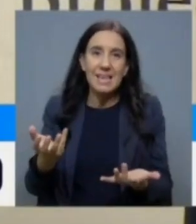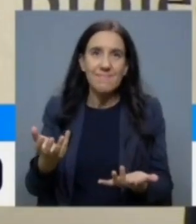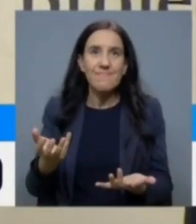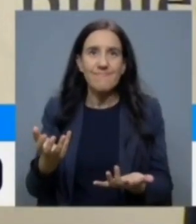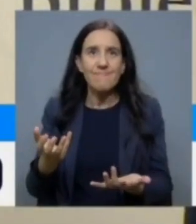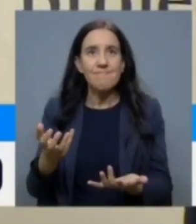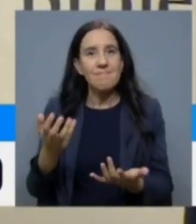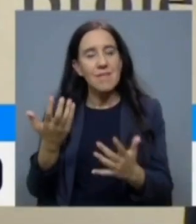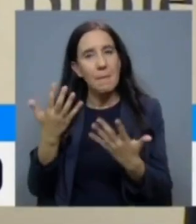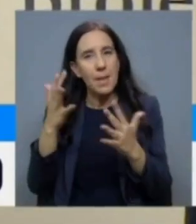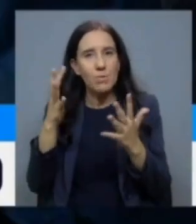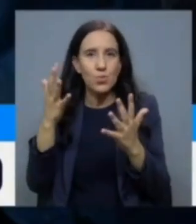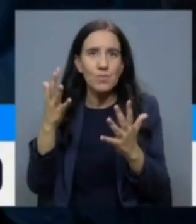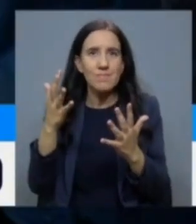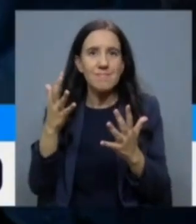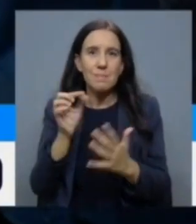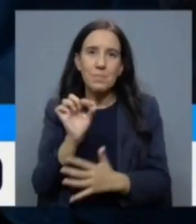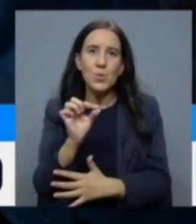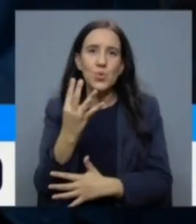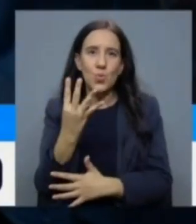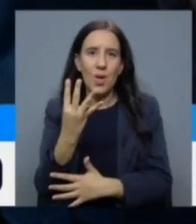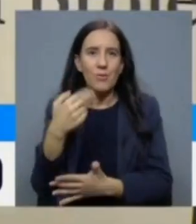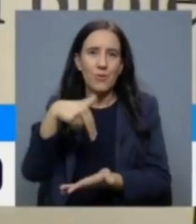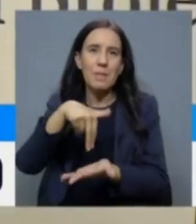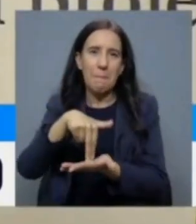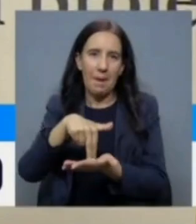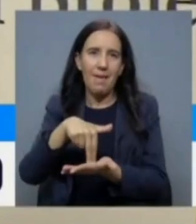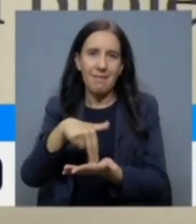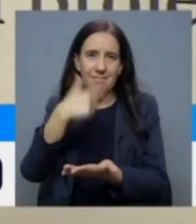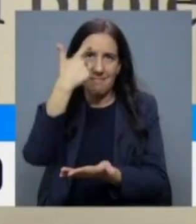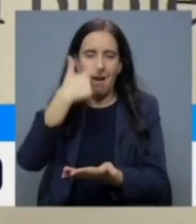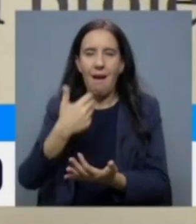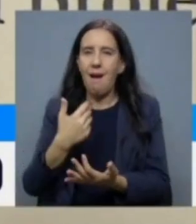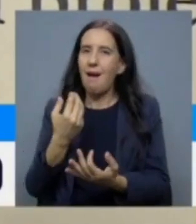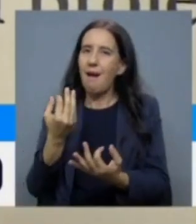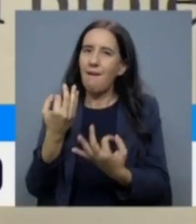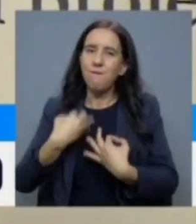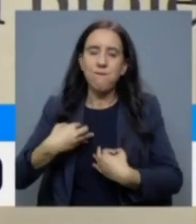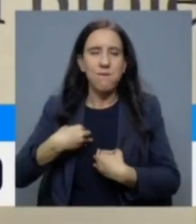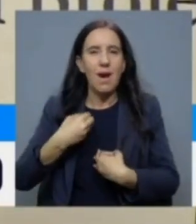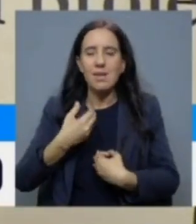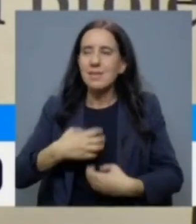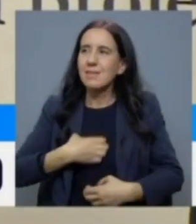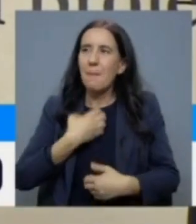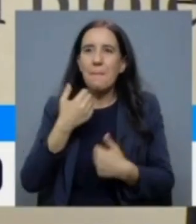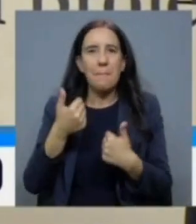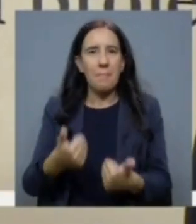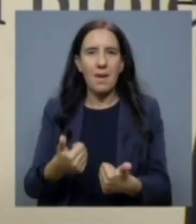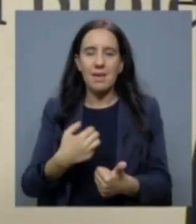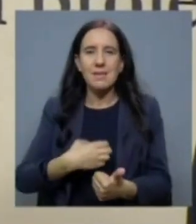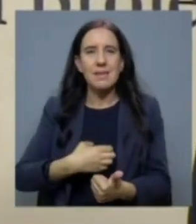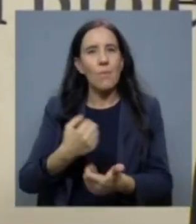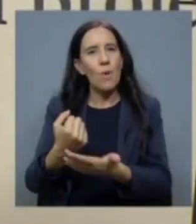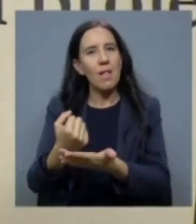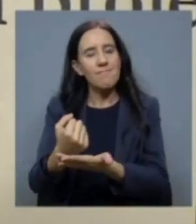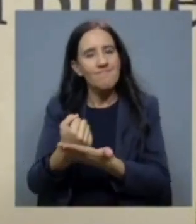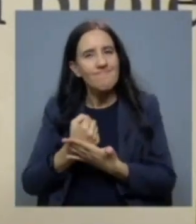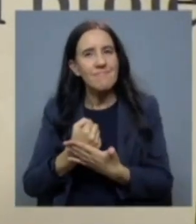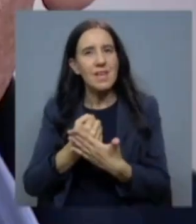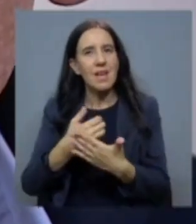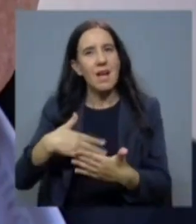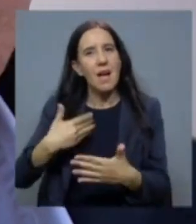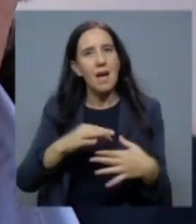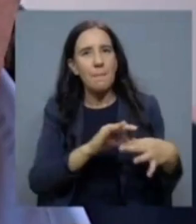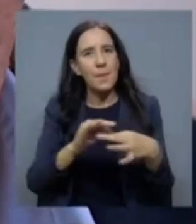aplaudindo com 4 minutos de pé. Sabe mesmo muito bem, portanto, sentir, portanto, o abraço solidário,